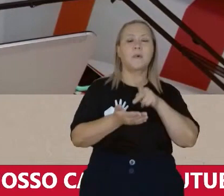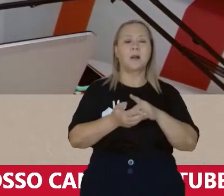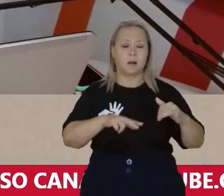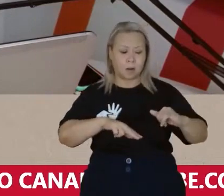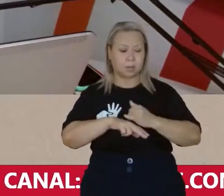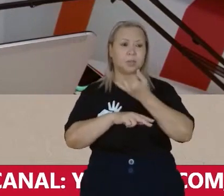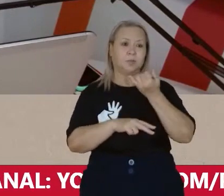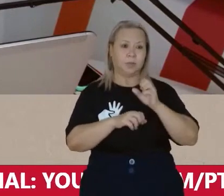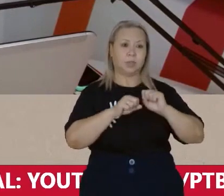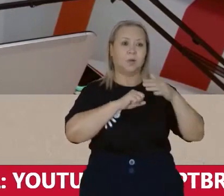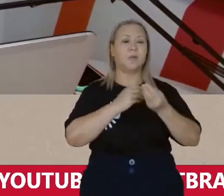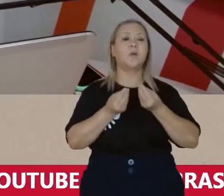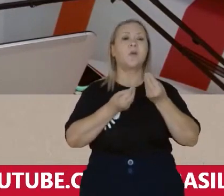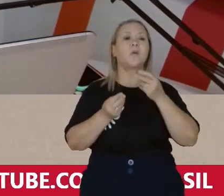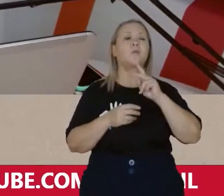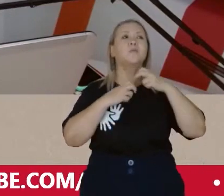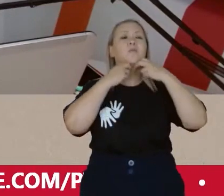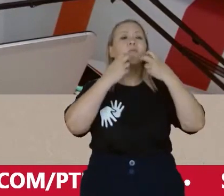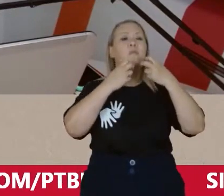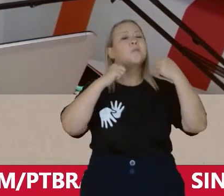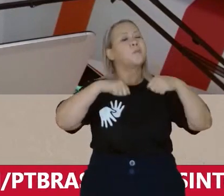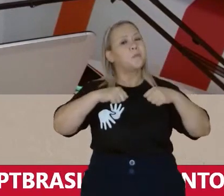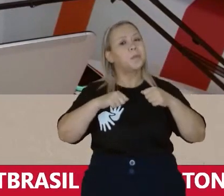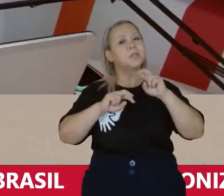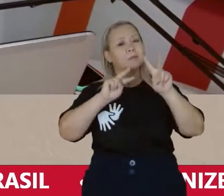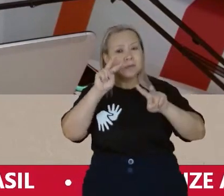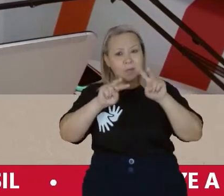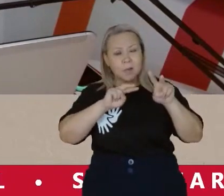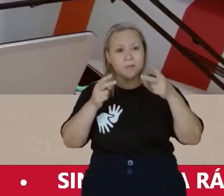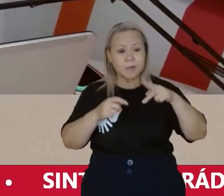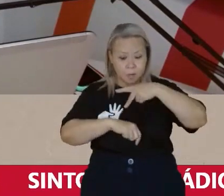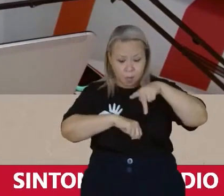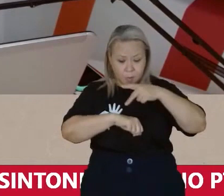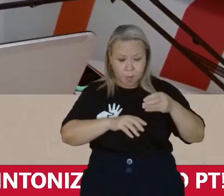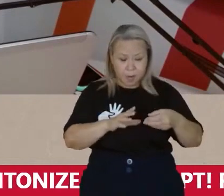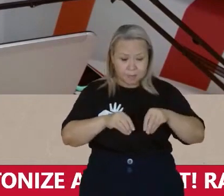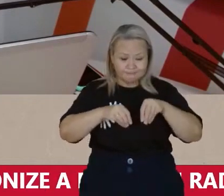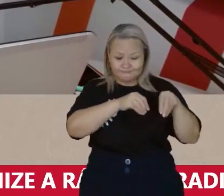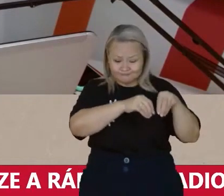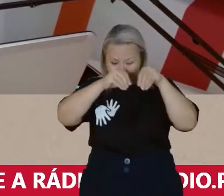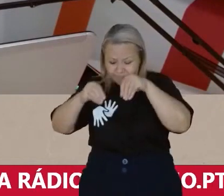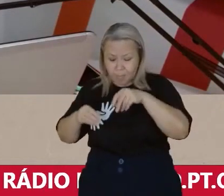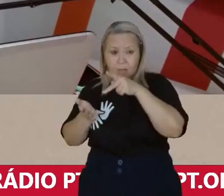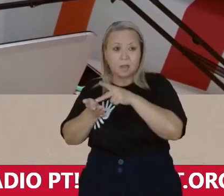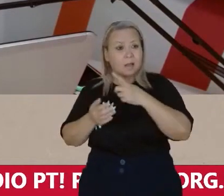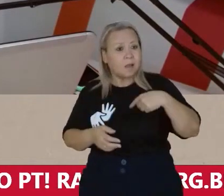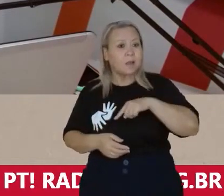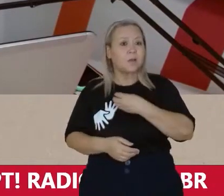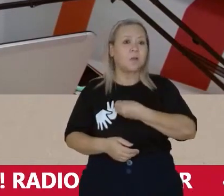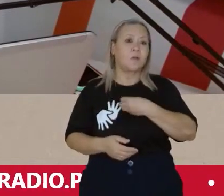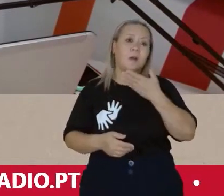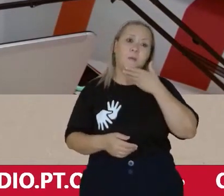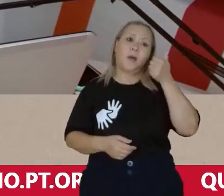vítimas da Covid e como a sua voz precisa ser ouvida para que o país saia dessa realidade em que nós vivemos